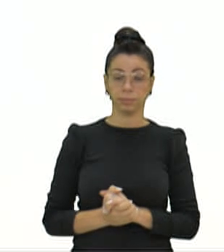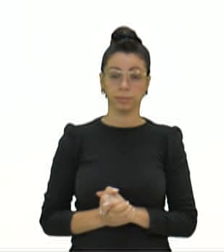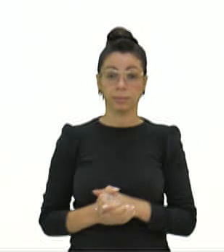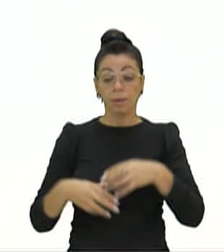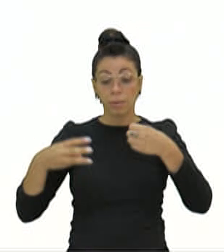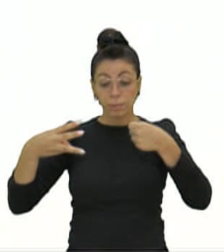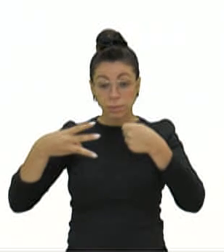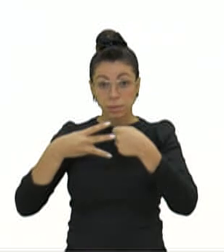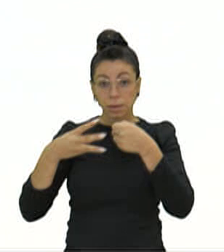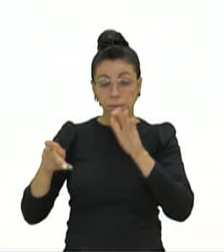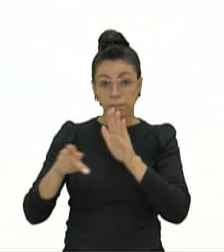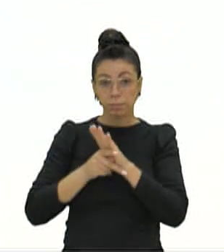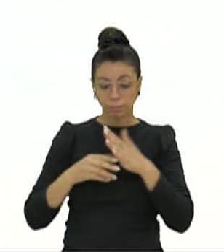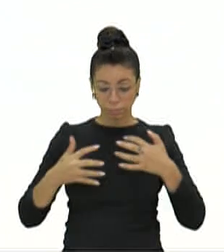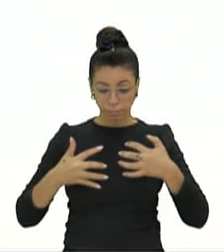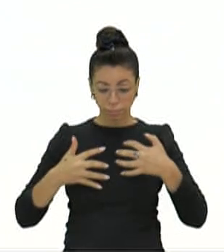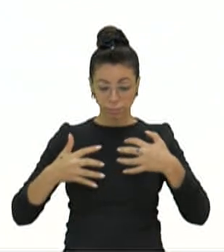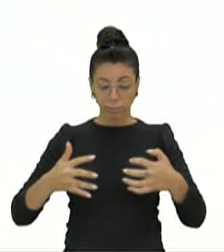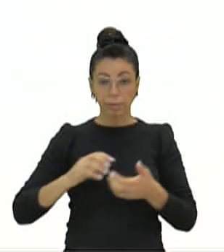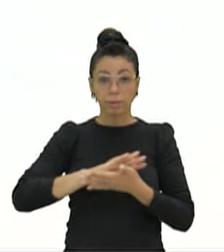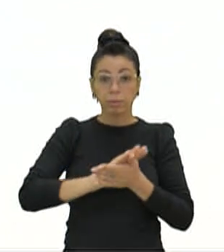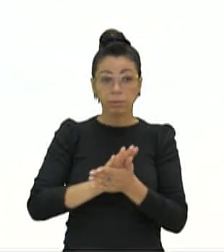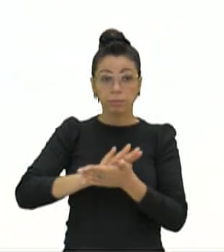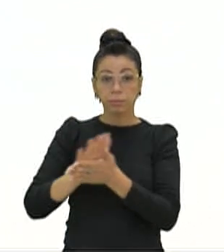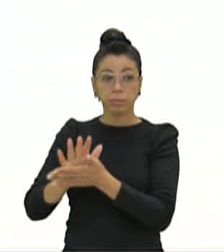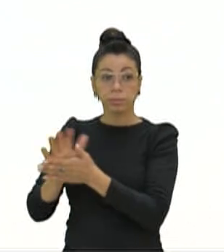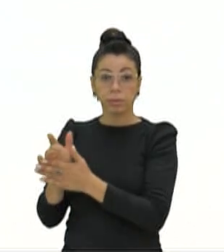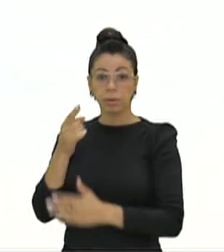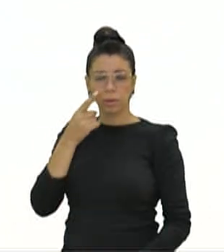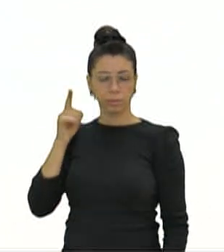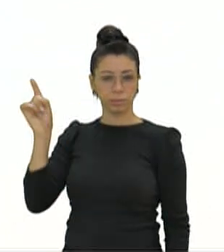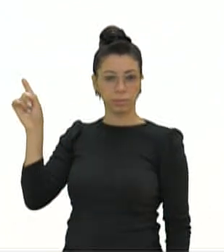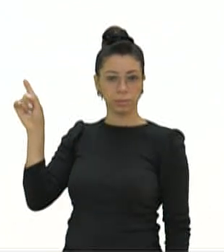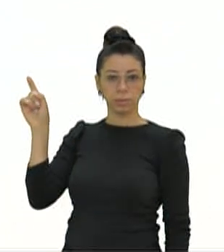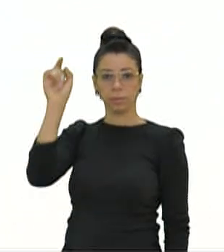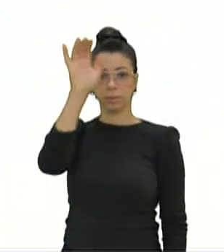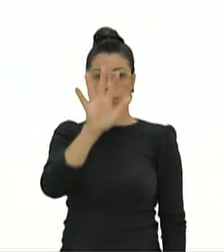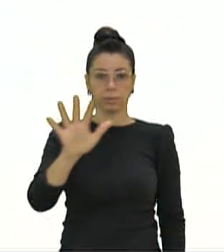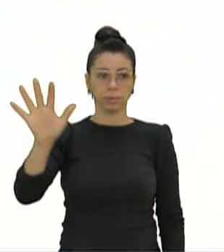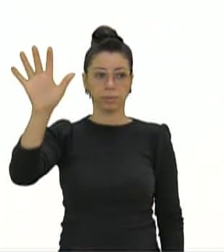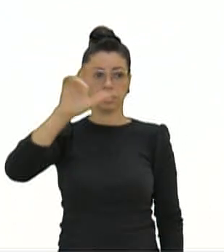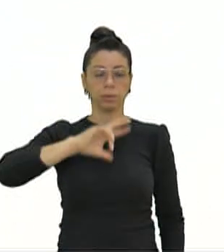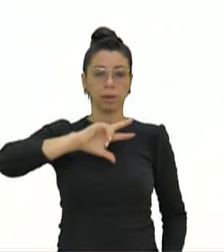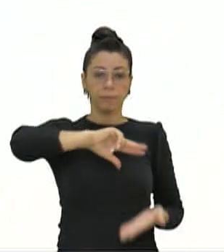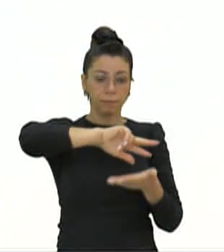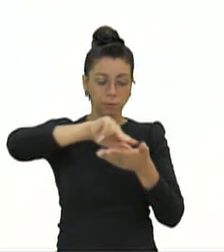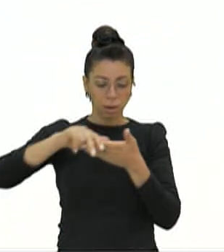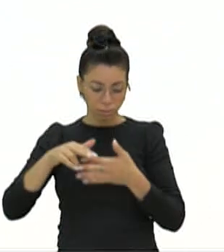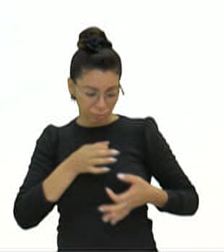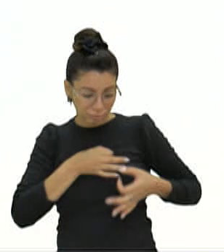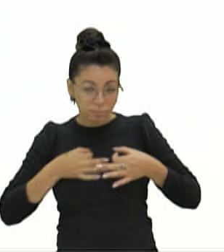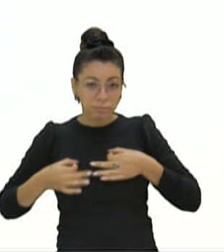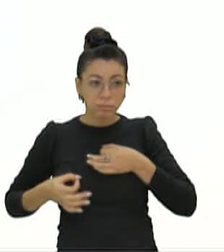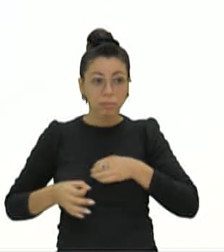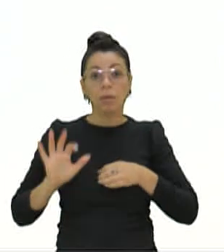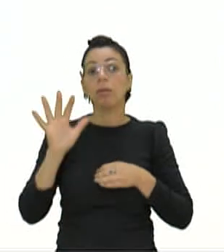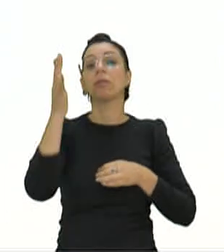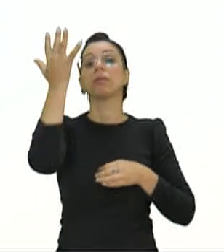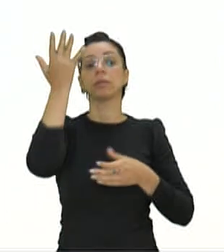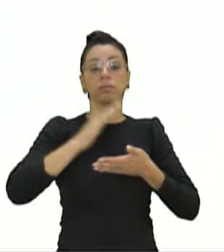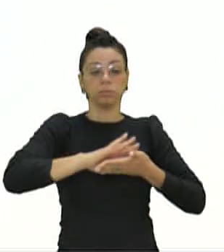células do pulmão vão sendo destruídas. Olha só aqui a imagem, a gente tem vários pontos aqui, ó, onde já aconteceu